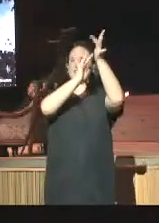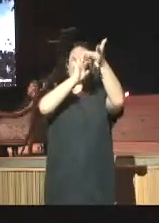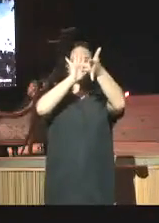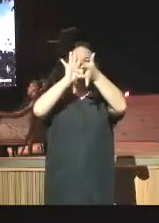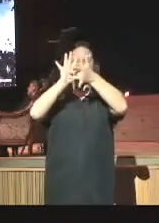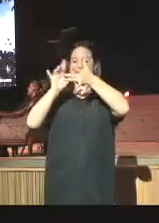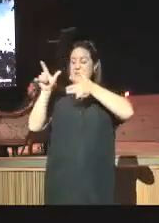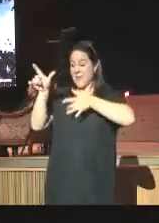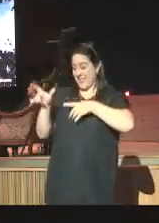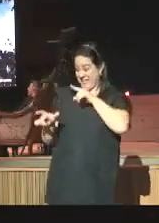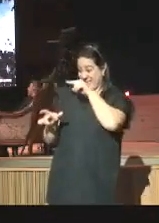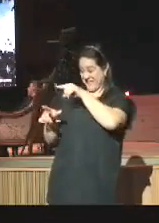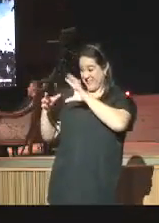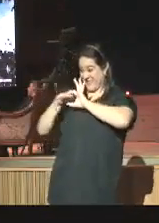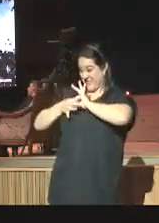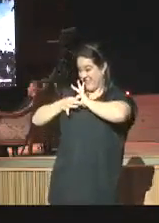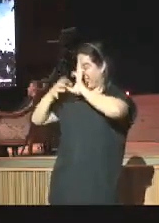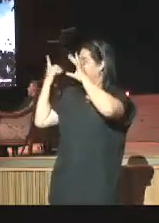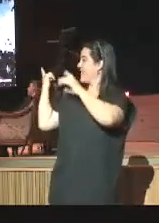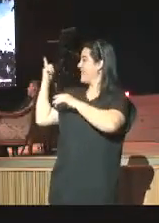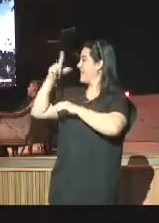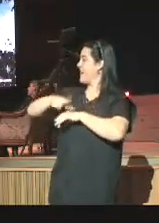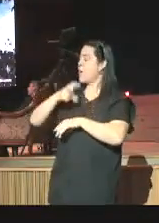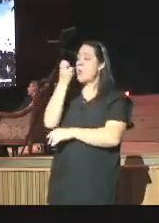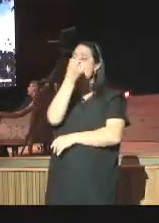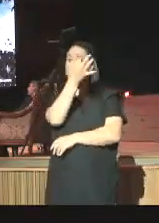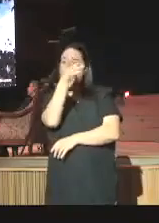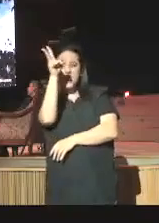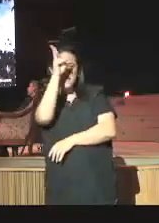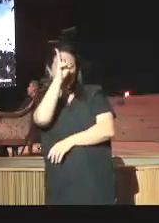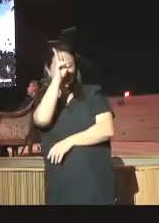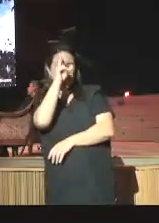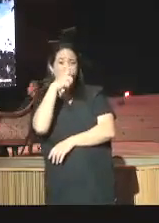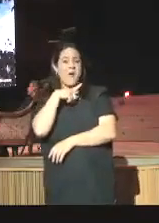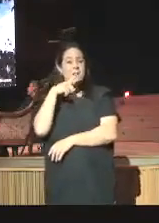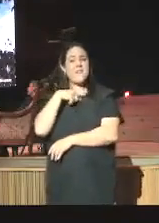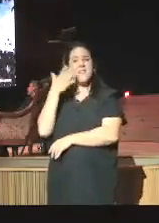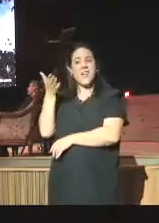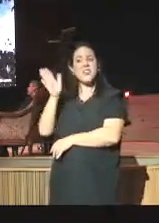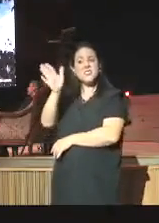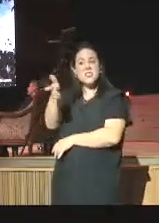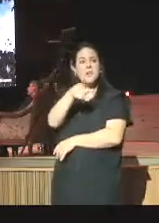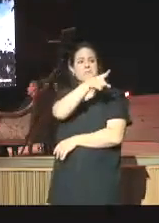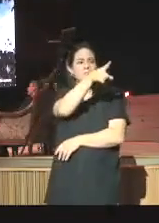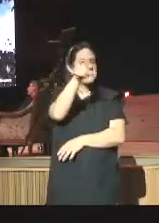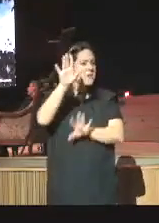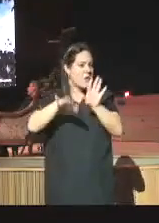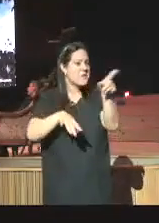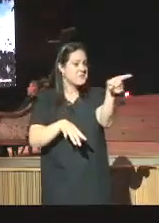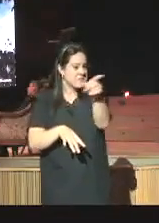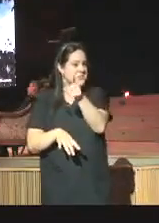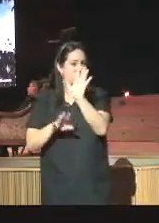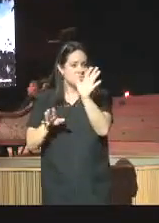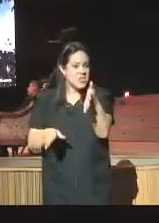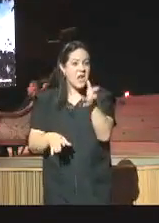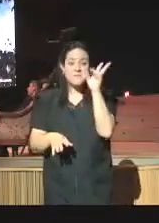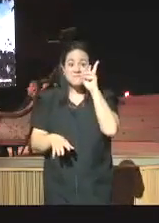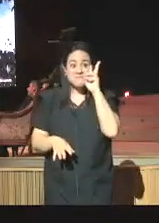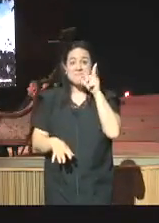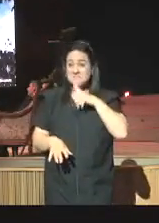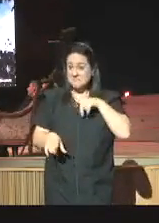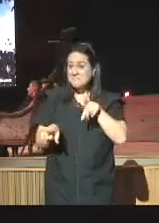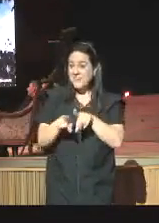da algema E aí quantas histórias a gente tem aqui talvez você seja uma destas